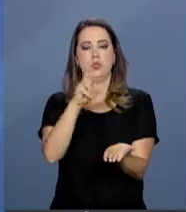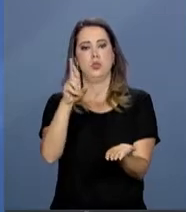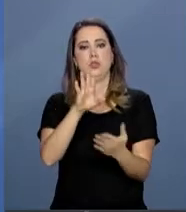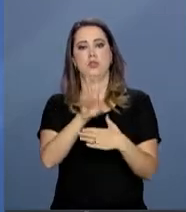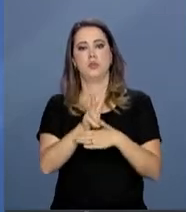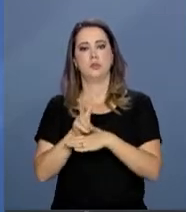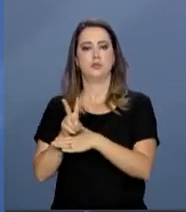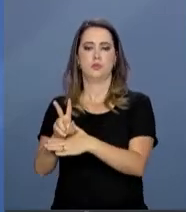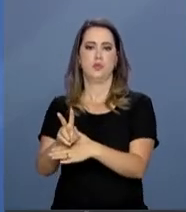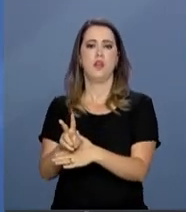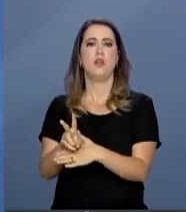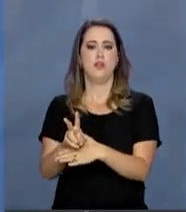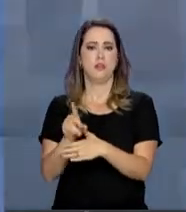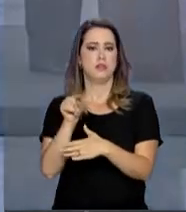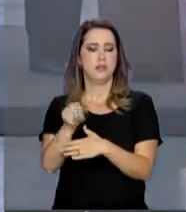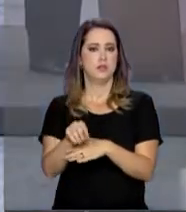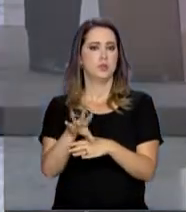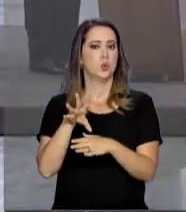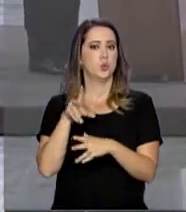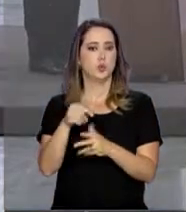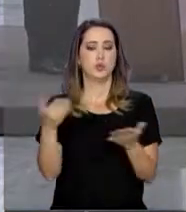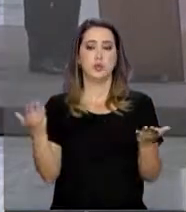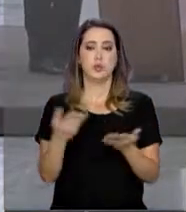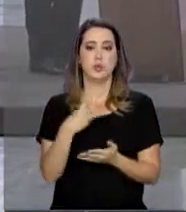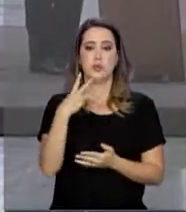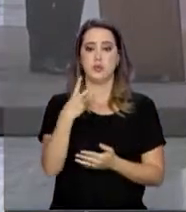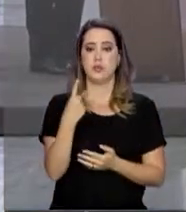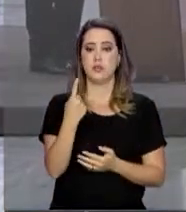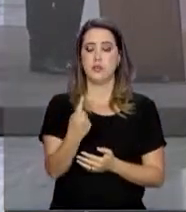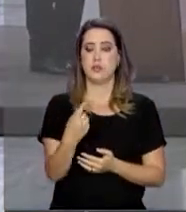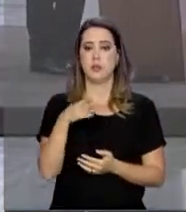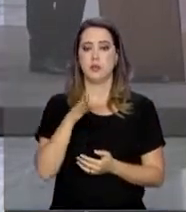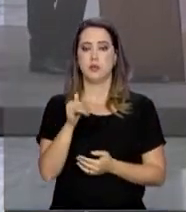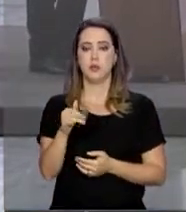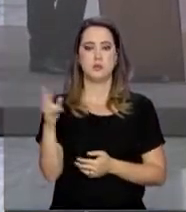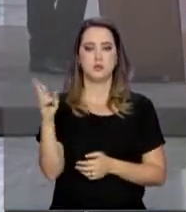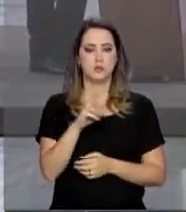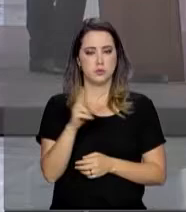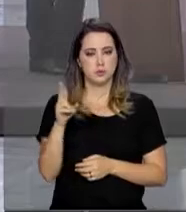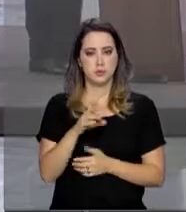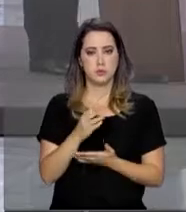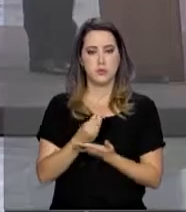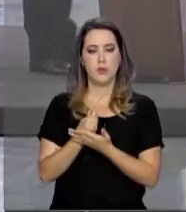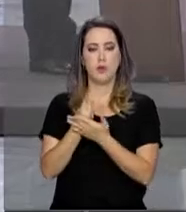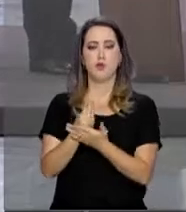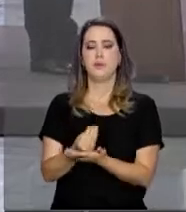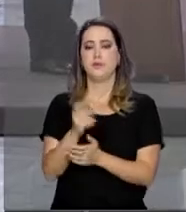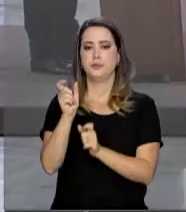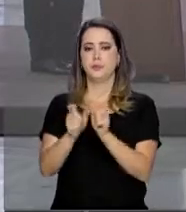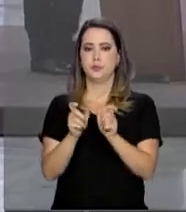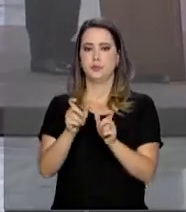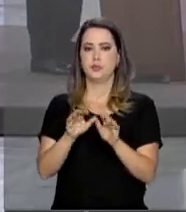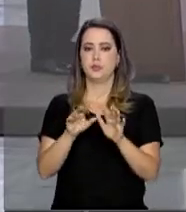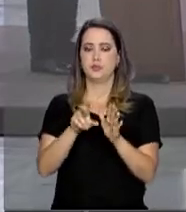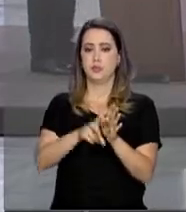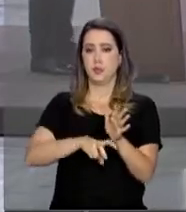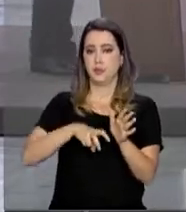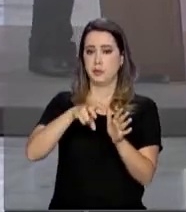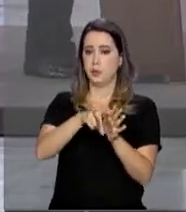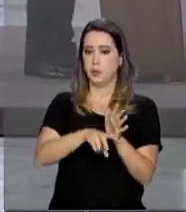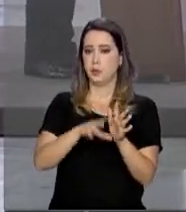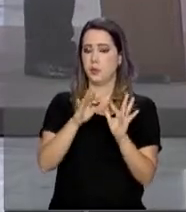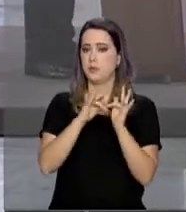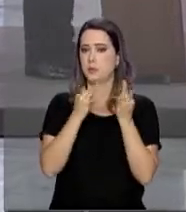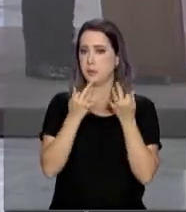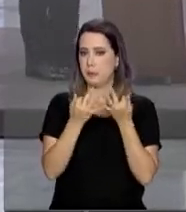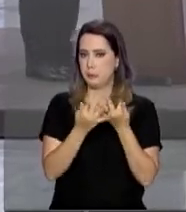totalizando 31 milhões de reais disponíveis para os agricultores familiares além